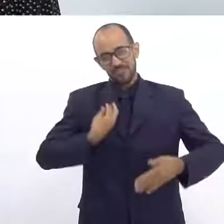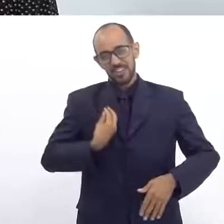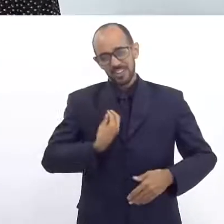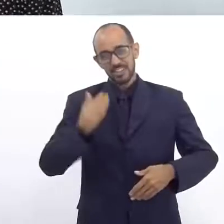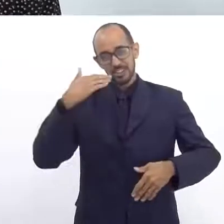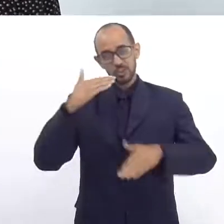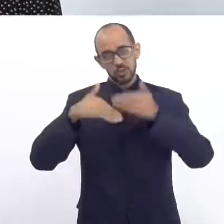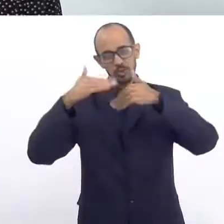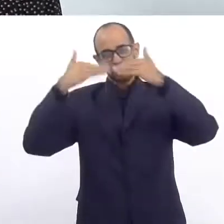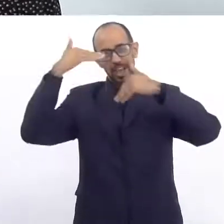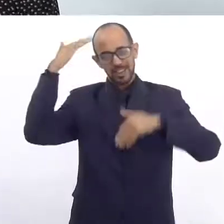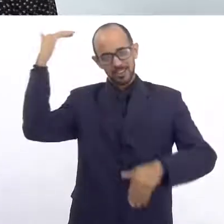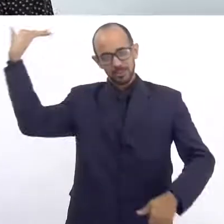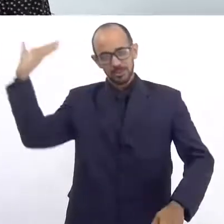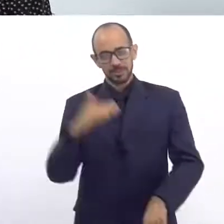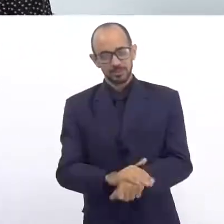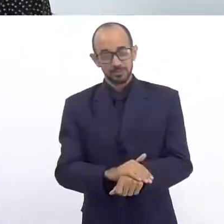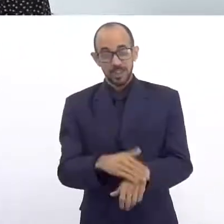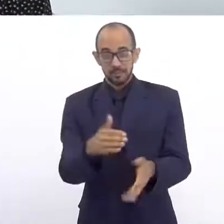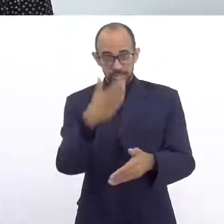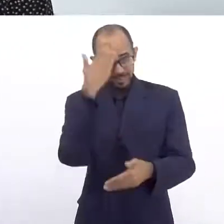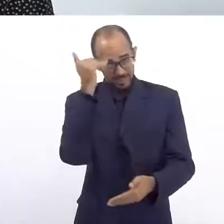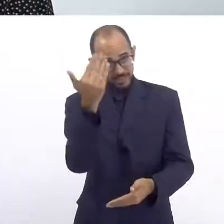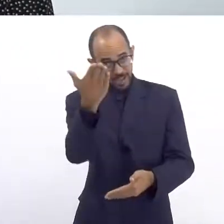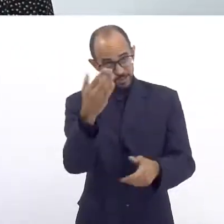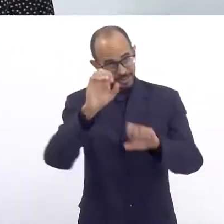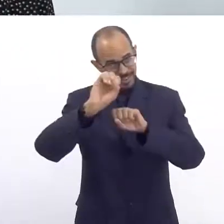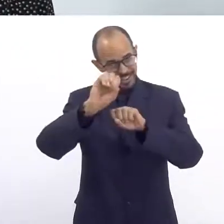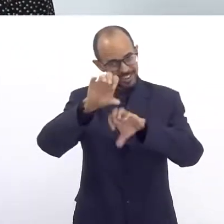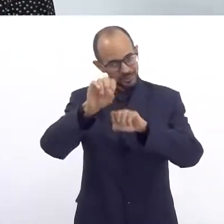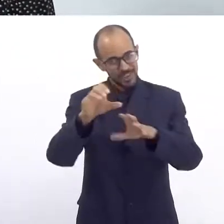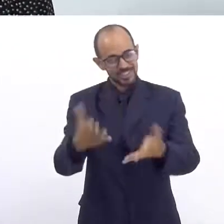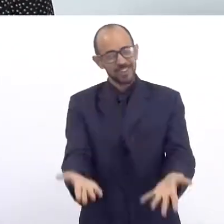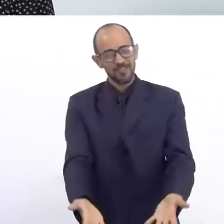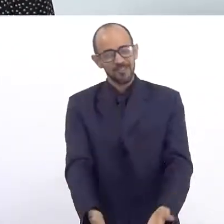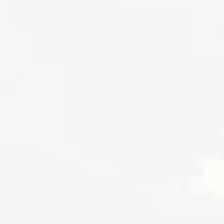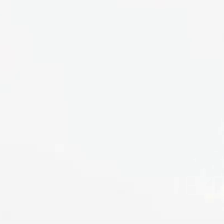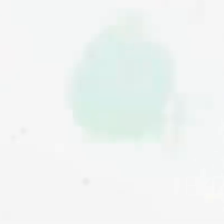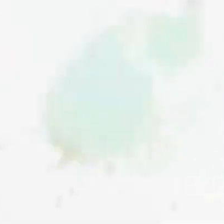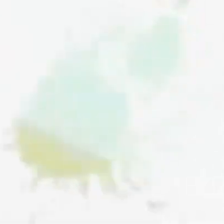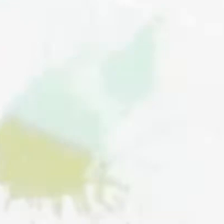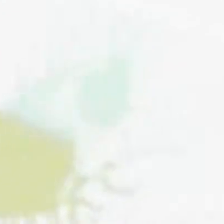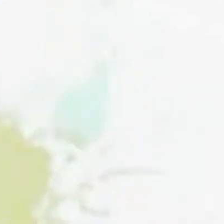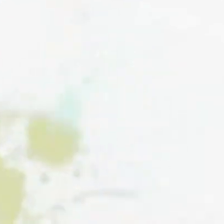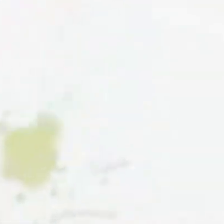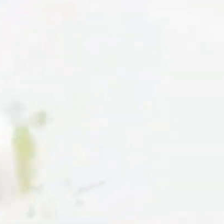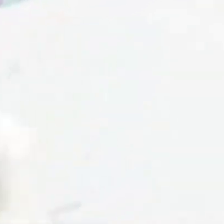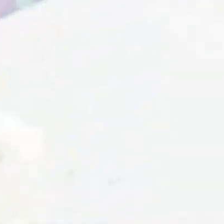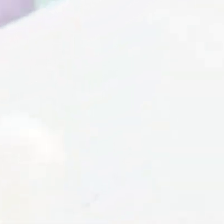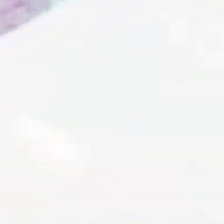Para essas e outras perguntas, você já sabe, um pouquinho de educação.